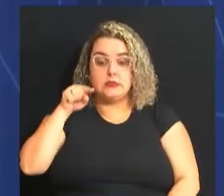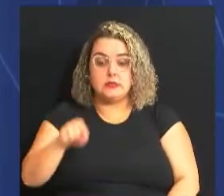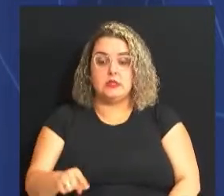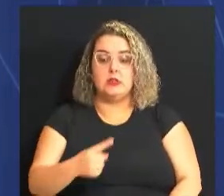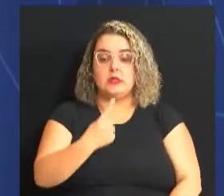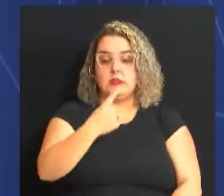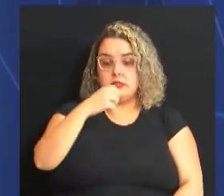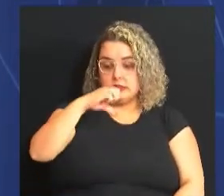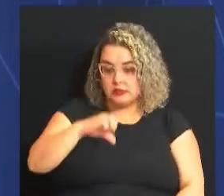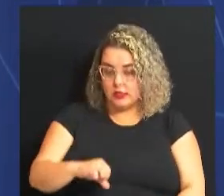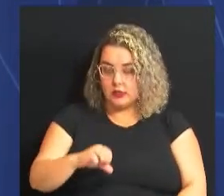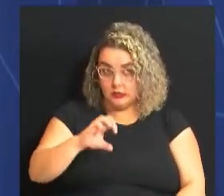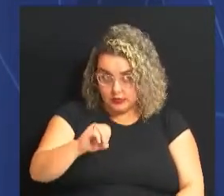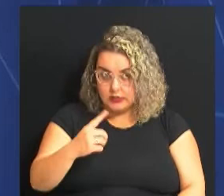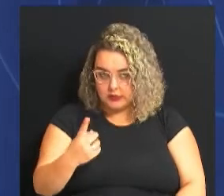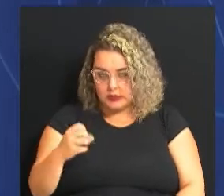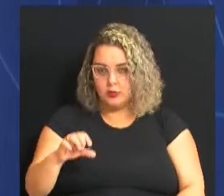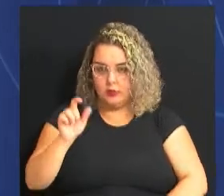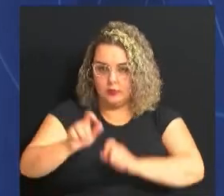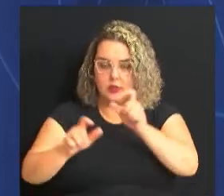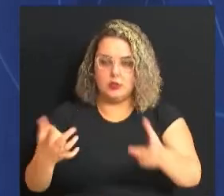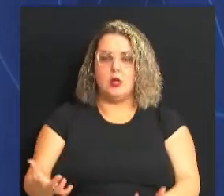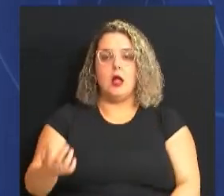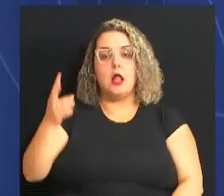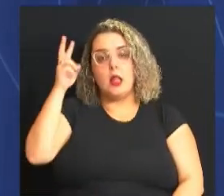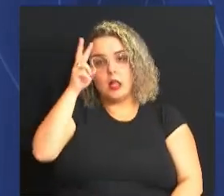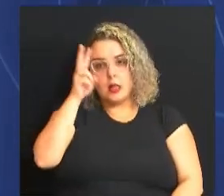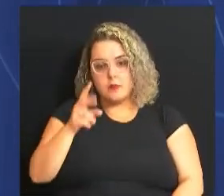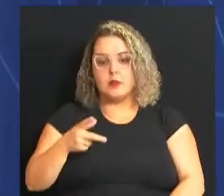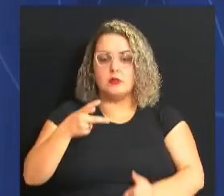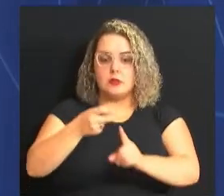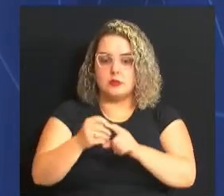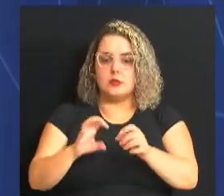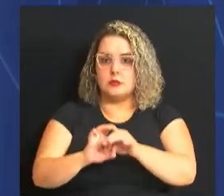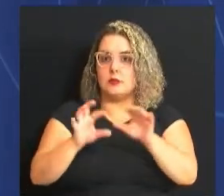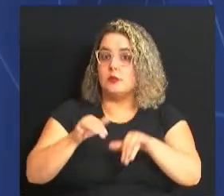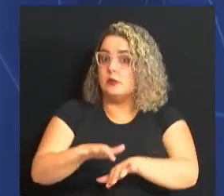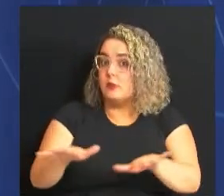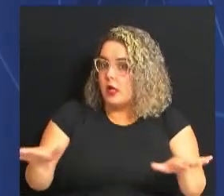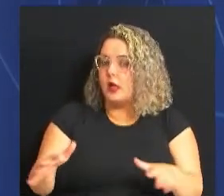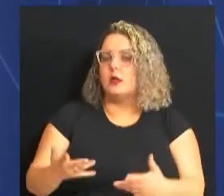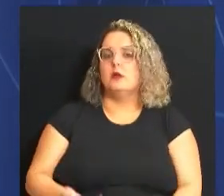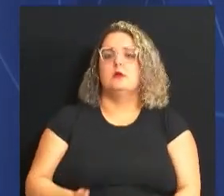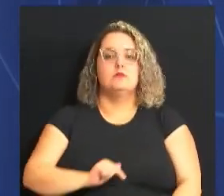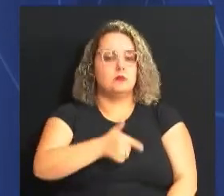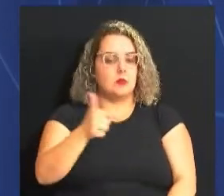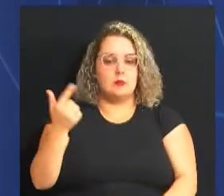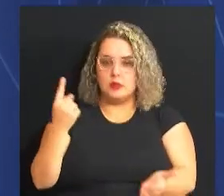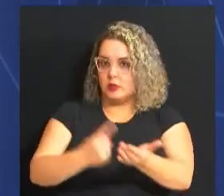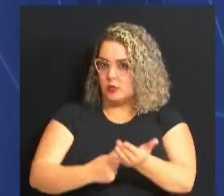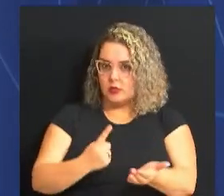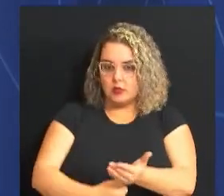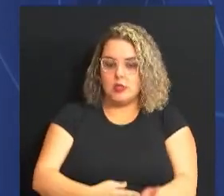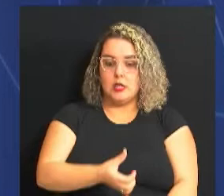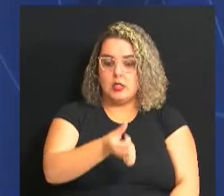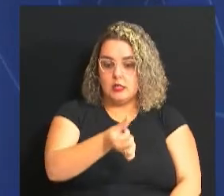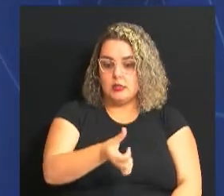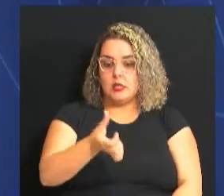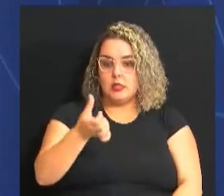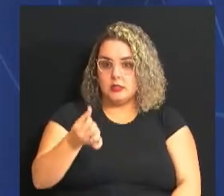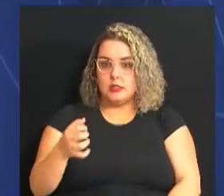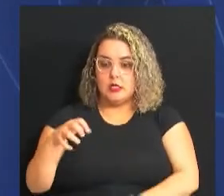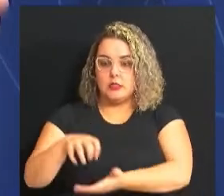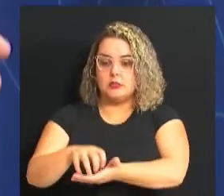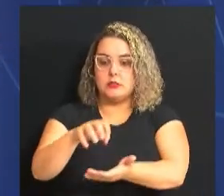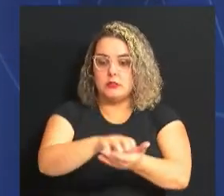117.019 pessoas. Lembrando que as vacinas estão disponíveis sem agendamento em 66 centros